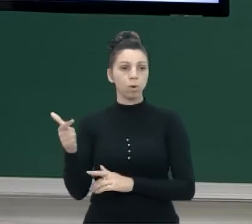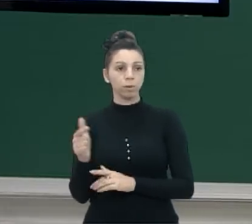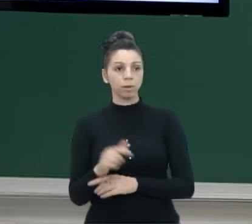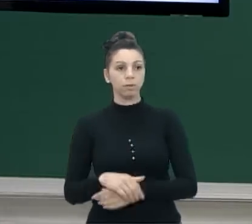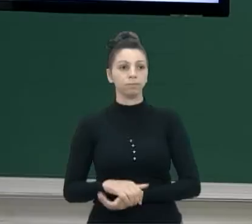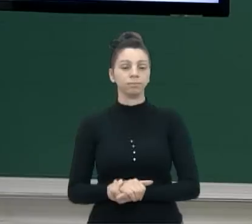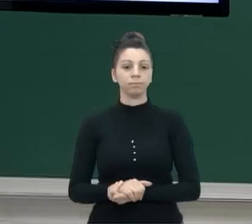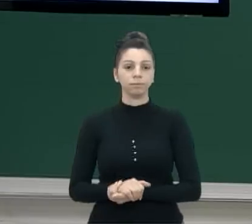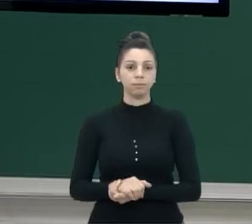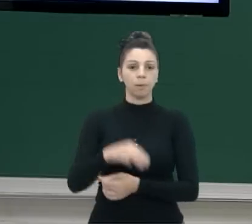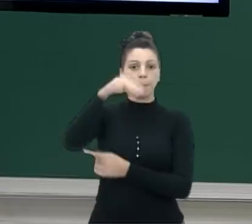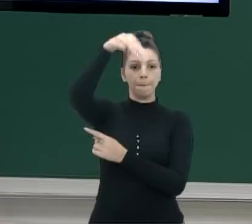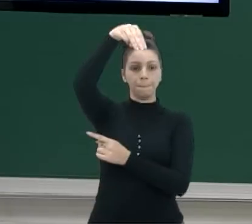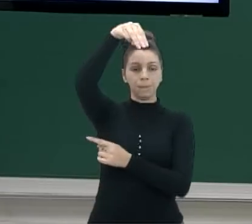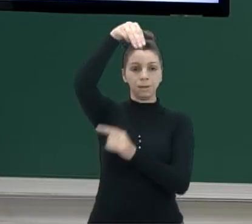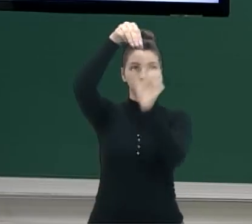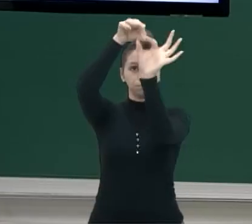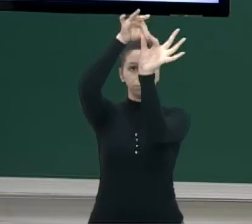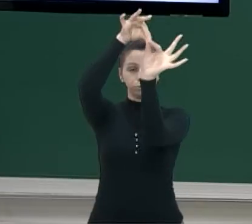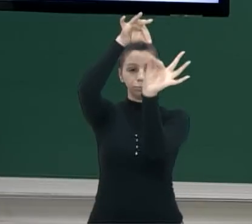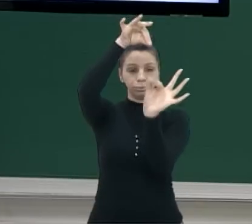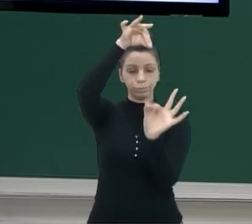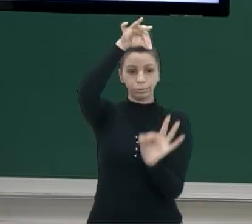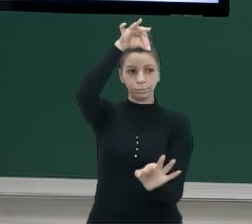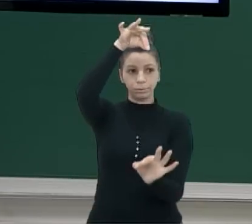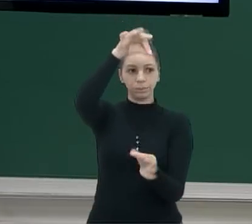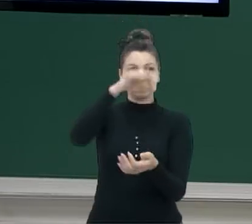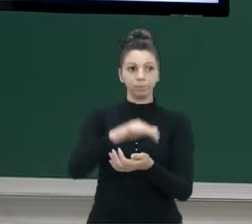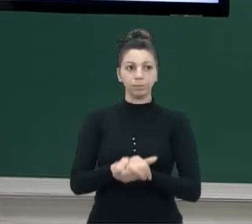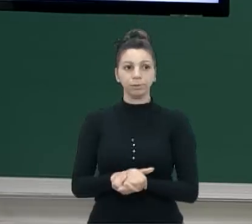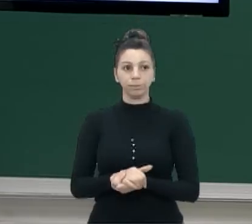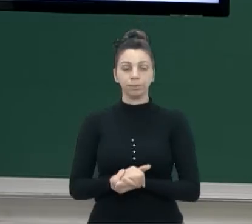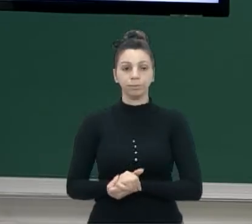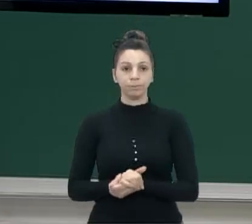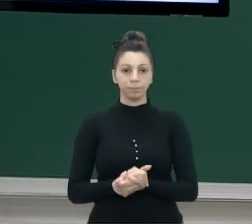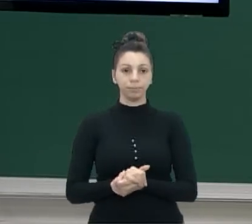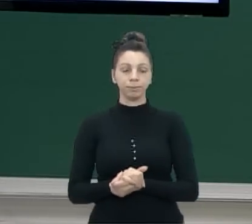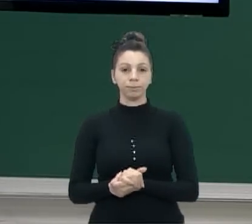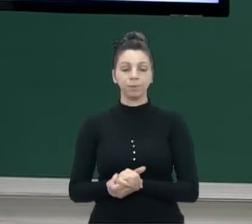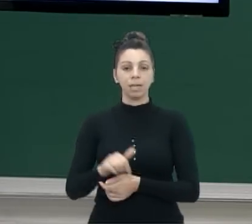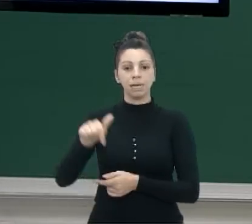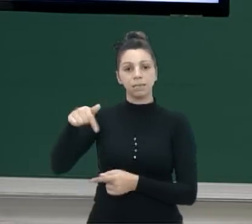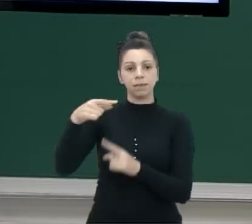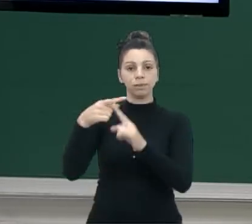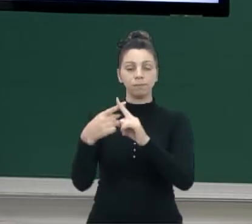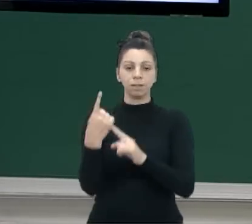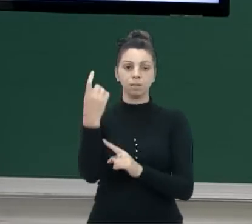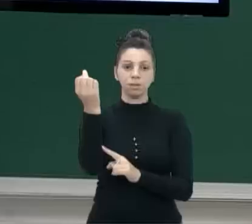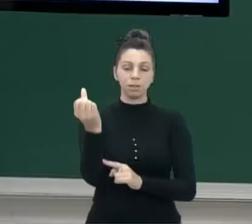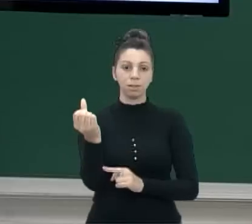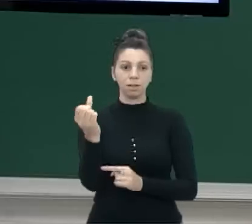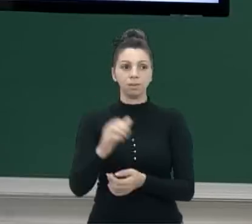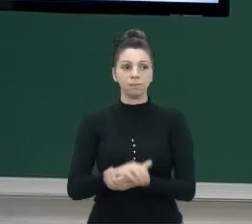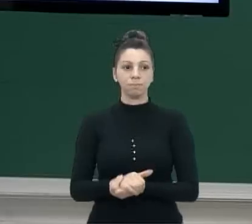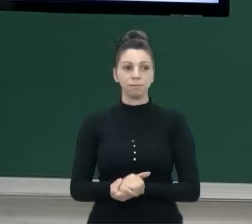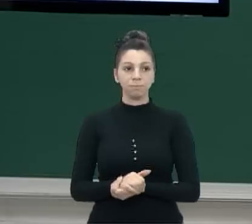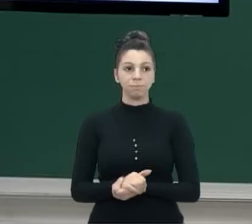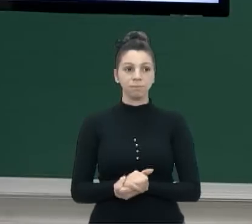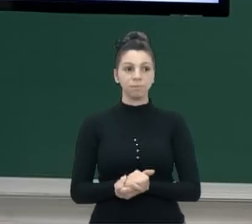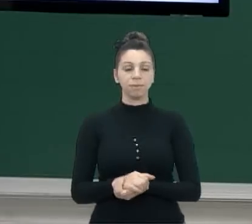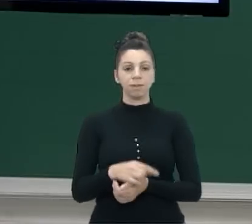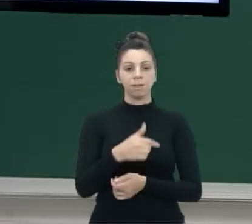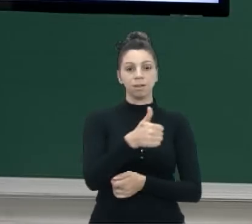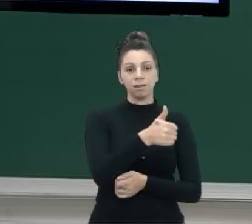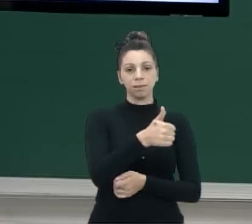que é quem? Milésimo. Ah, 7 vezes 16, 112. Mas ainda sobrou mais um pedacinho que